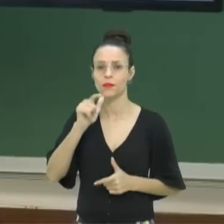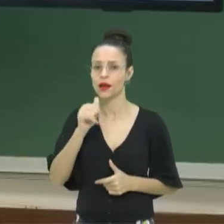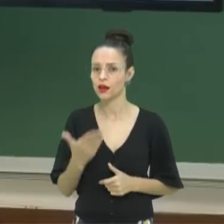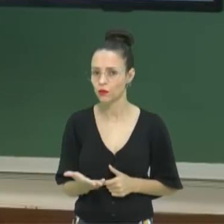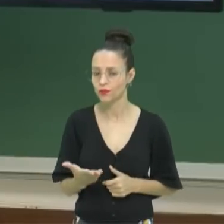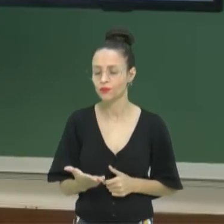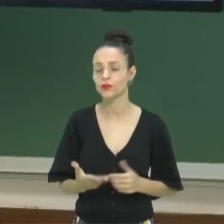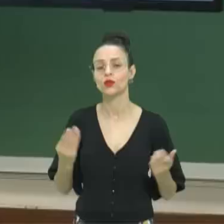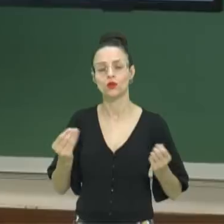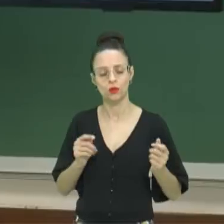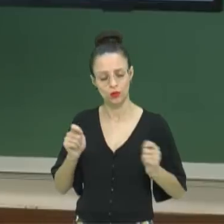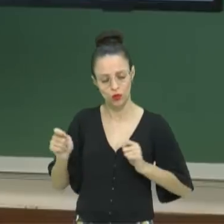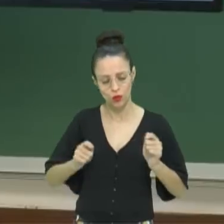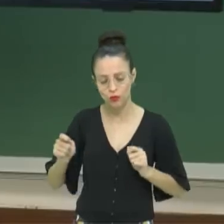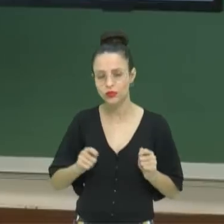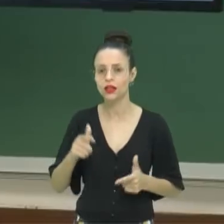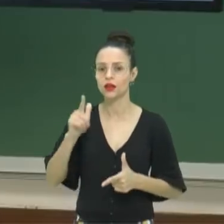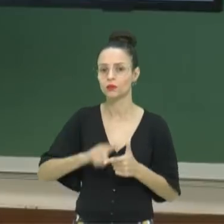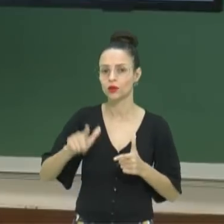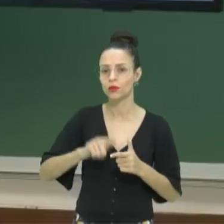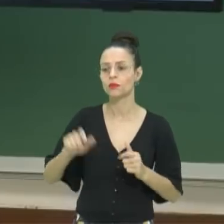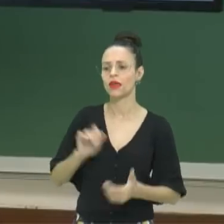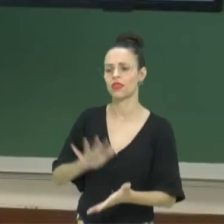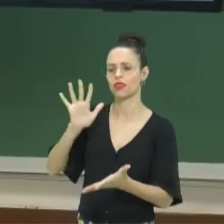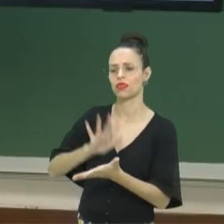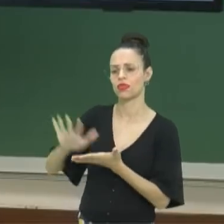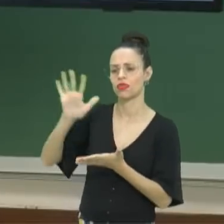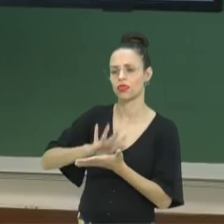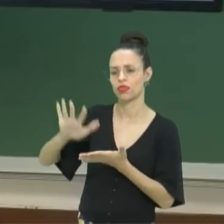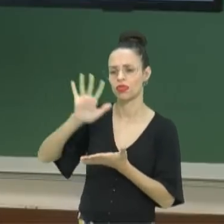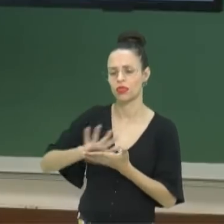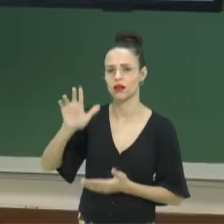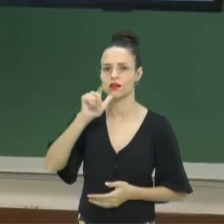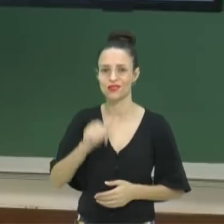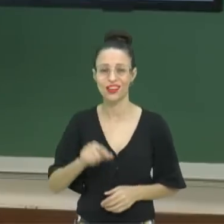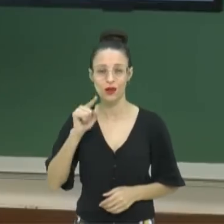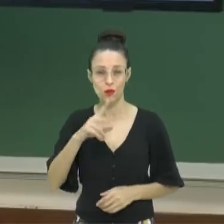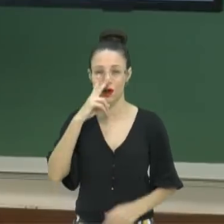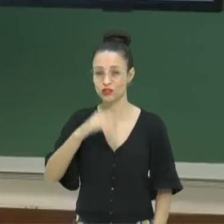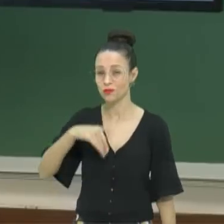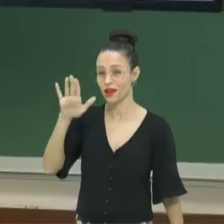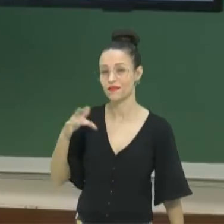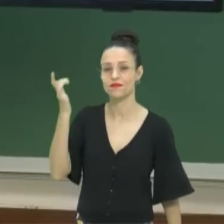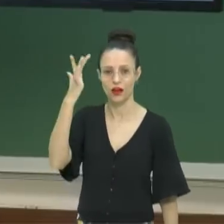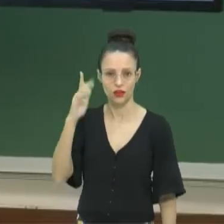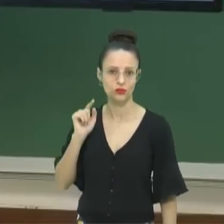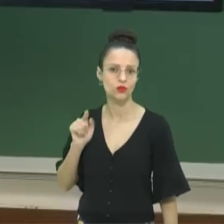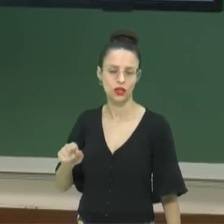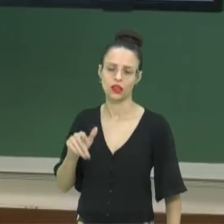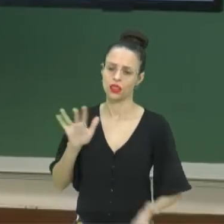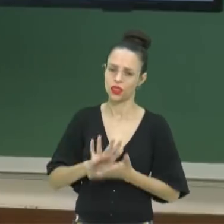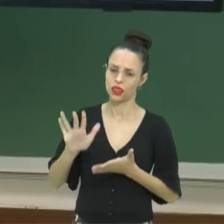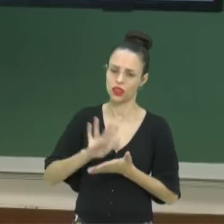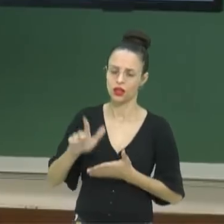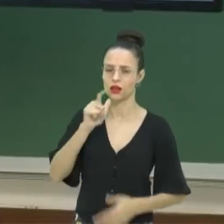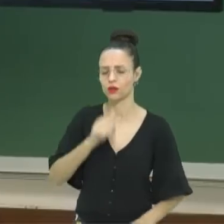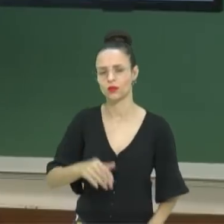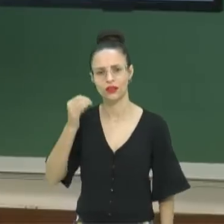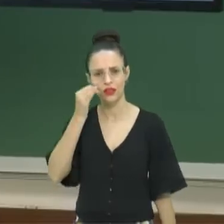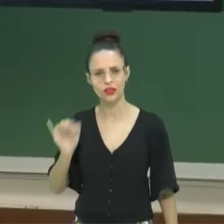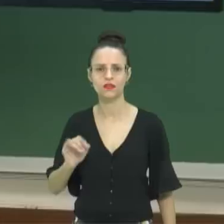água? E como que nós vamos controlar o desperdício? Eu acho que a questão mais fácil está no desperdício para a gente